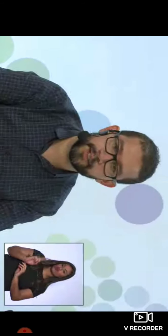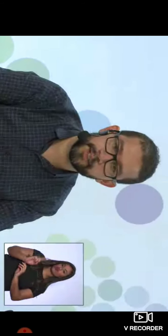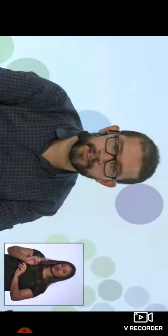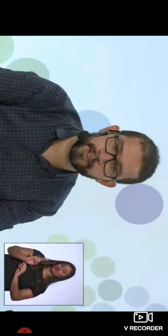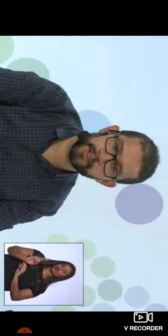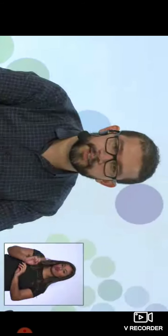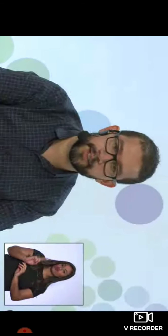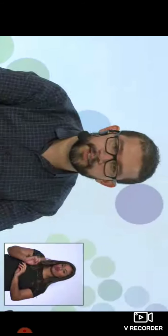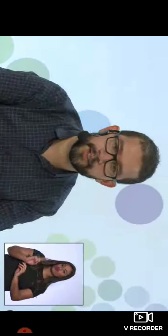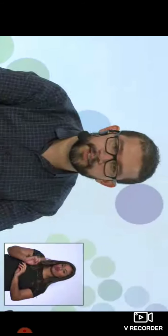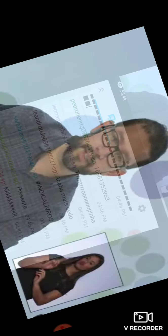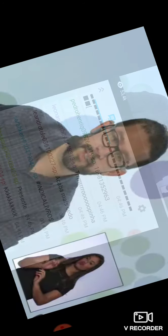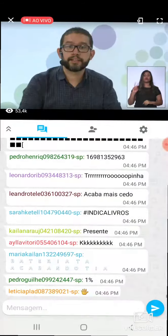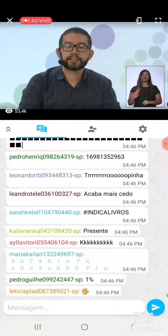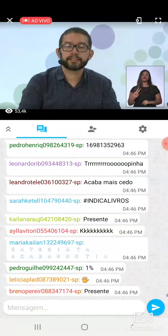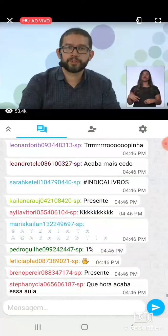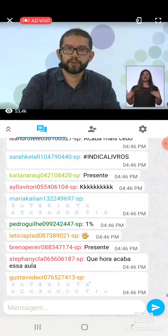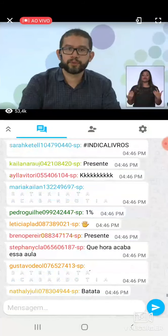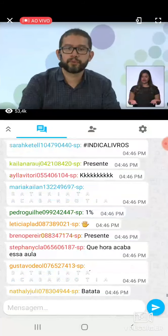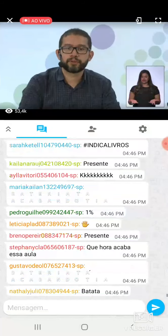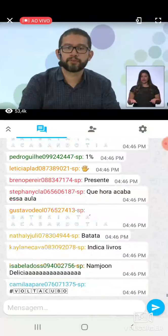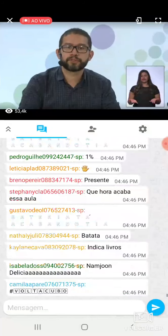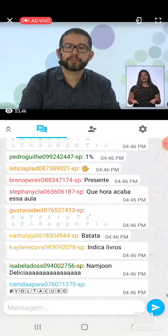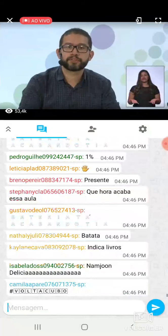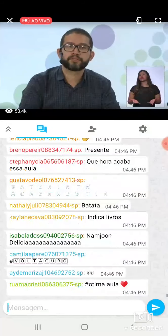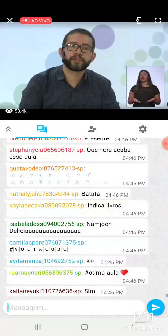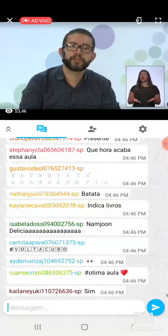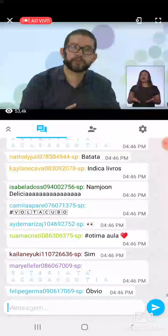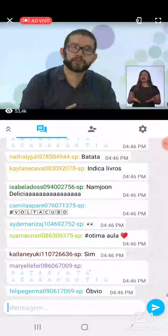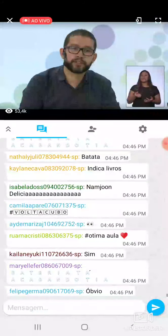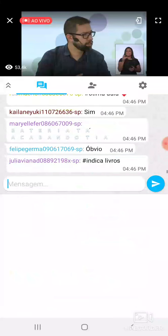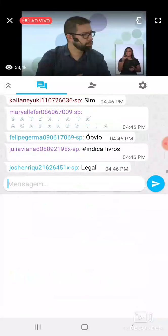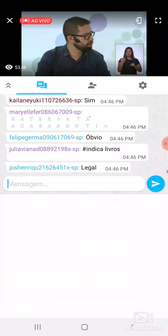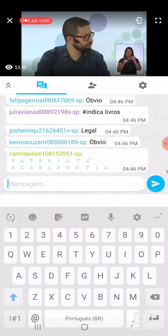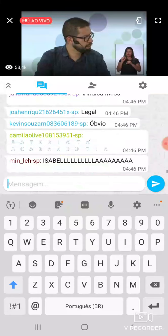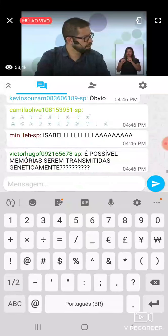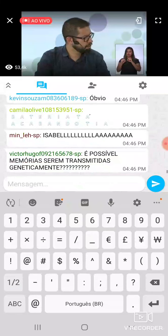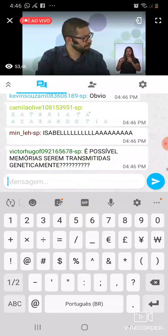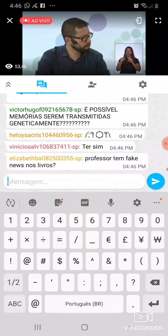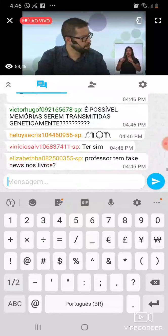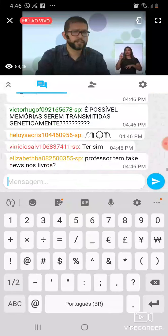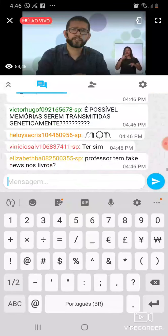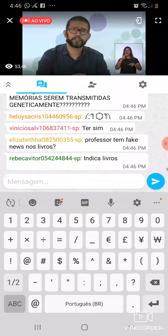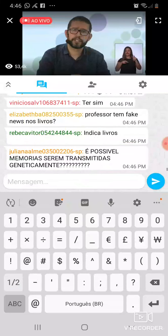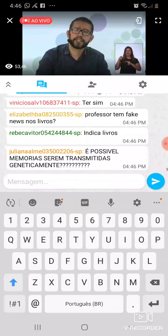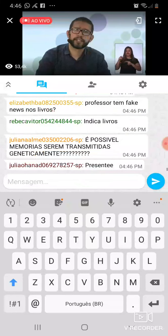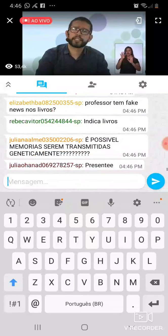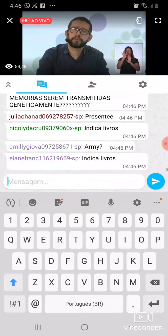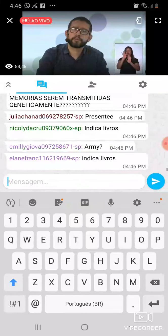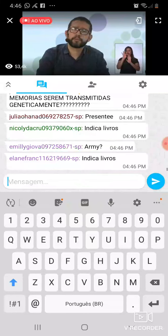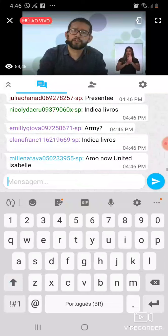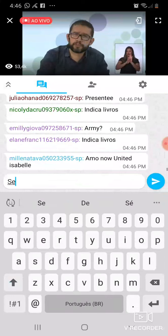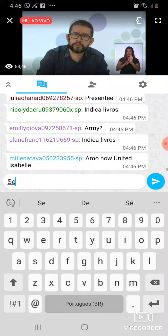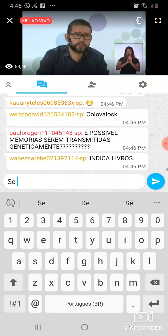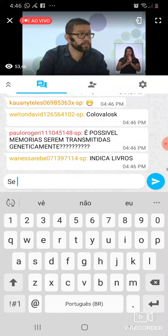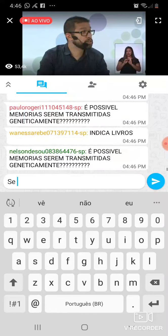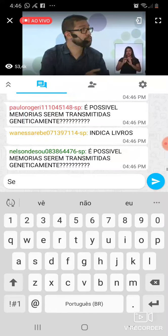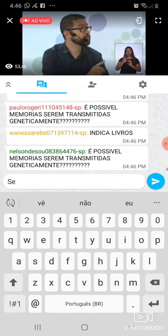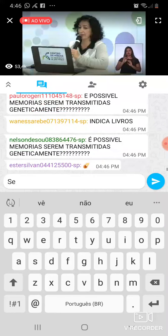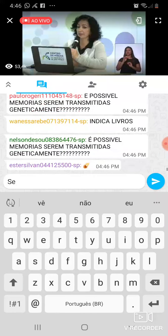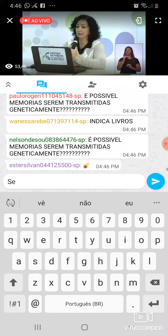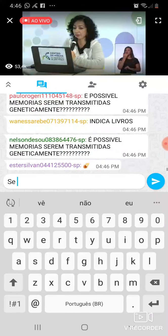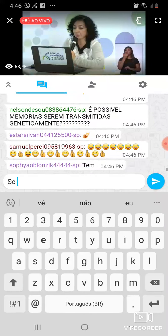nosso juízo de valor, né? E é sempre bom quando você for ler um texto. Janaína? Perguntou? Janaína. Janaína. Sempre bom quando você for.